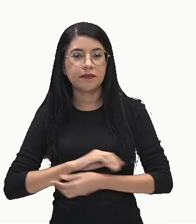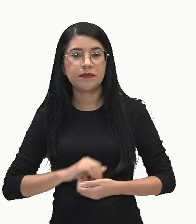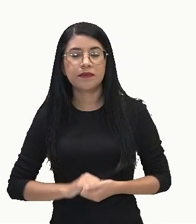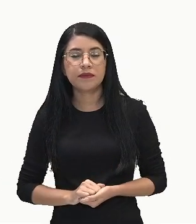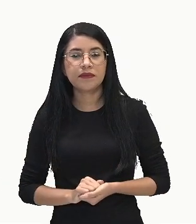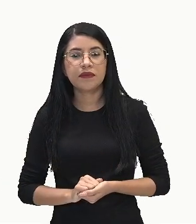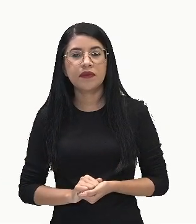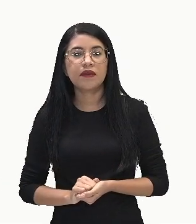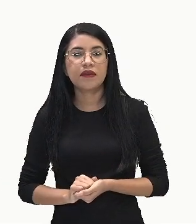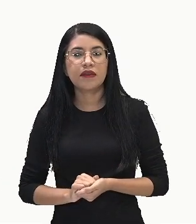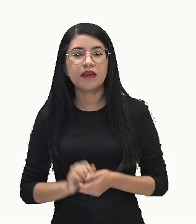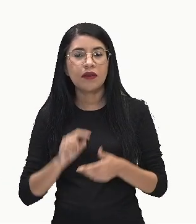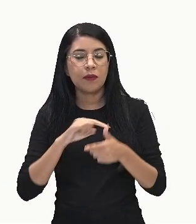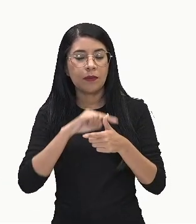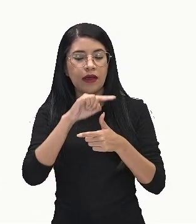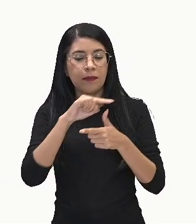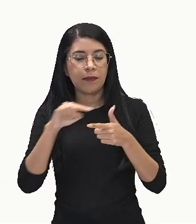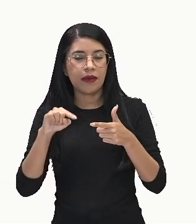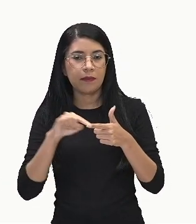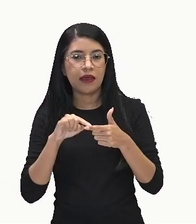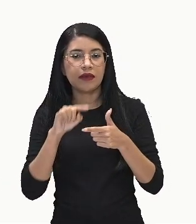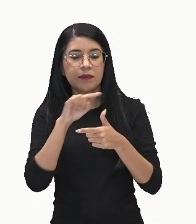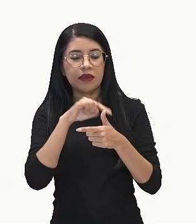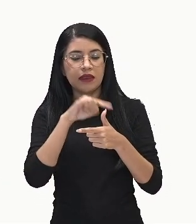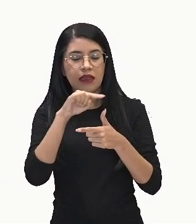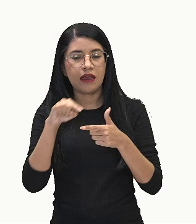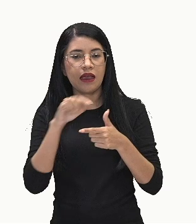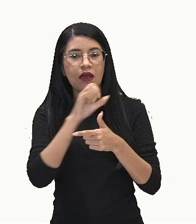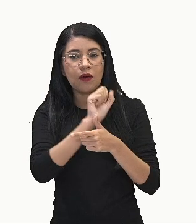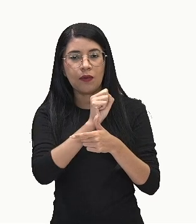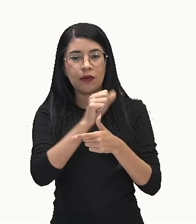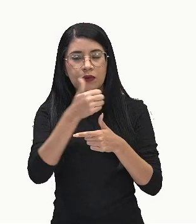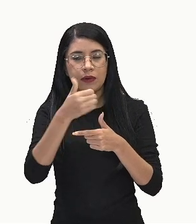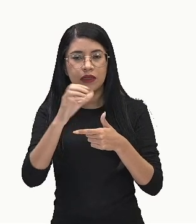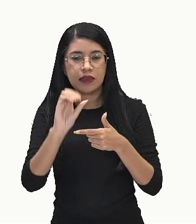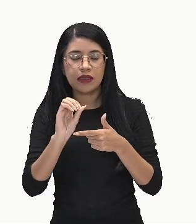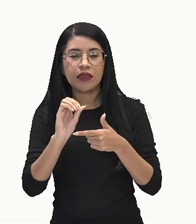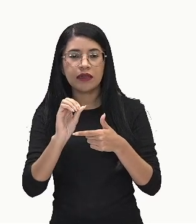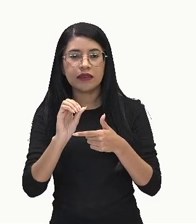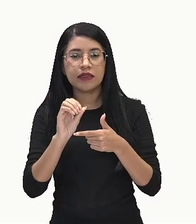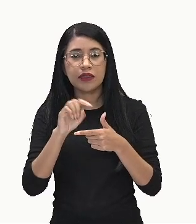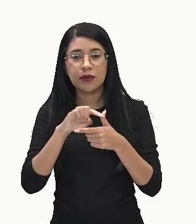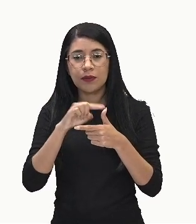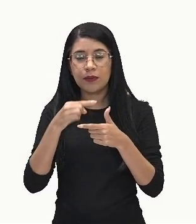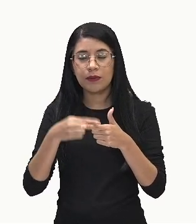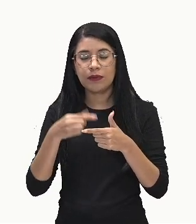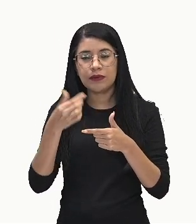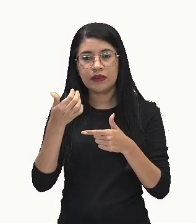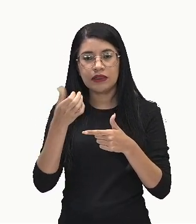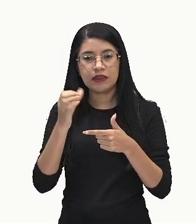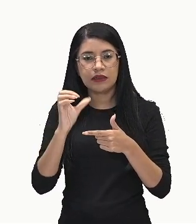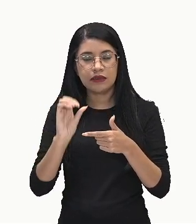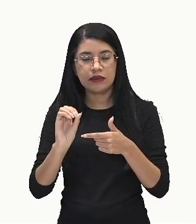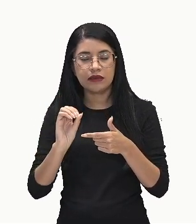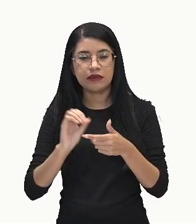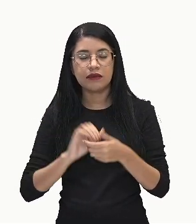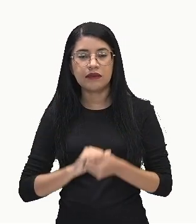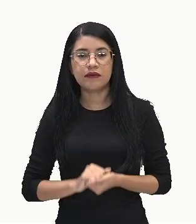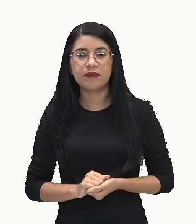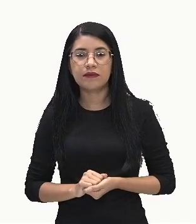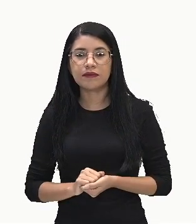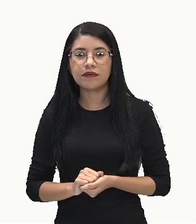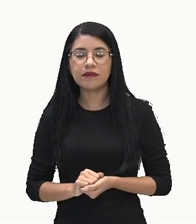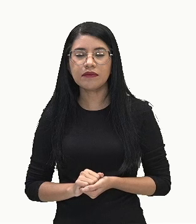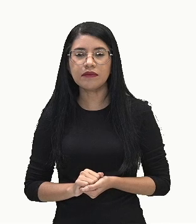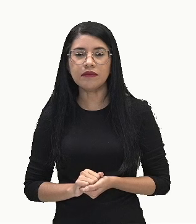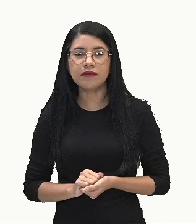Dois lados de um triângulo medem 8 e 10 metros e formam um ângulo de 60 graus. São